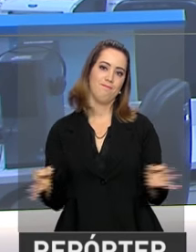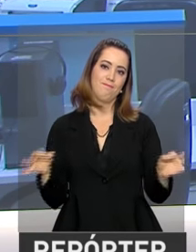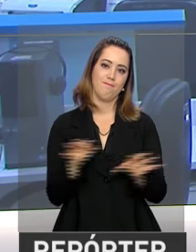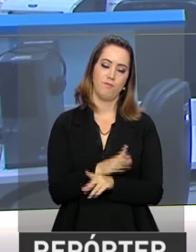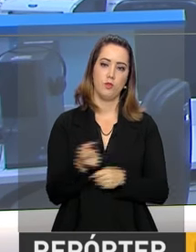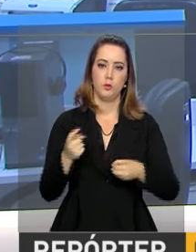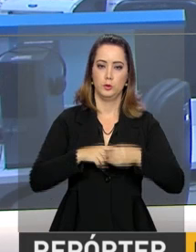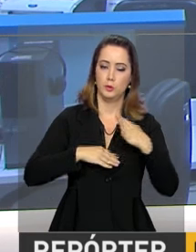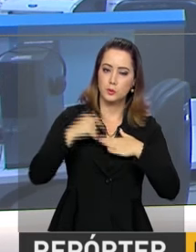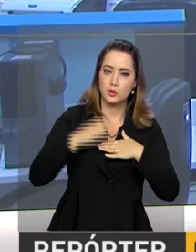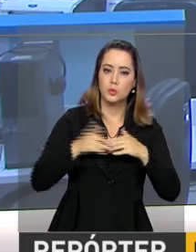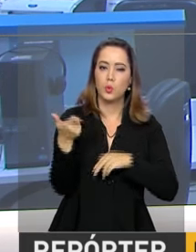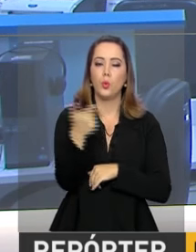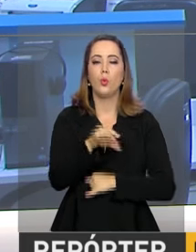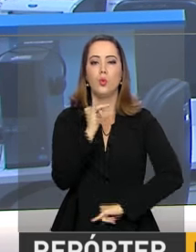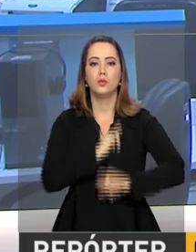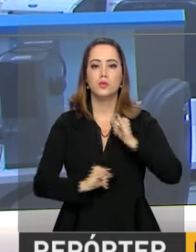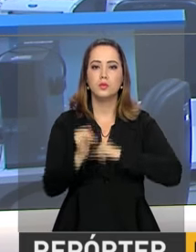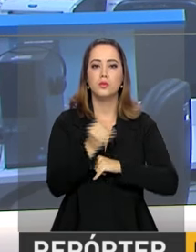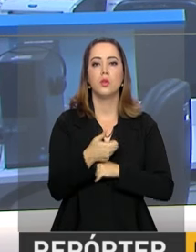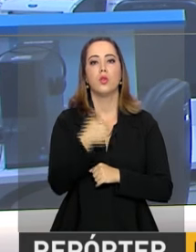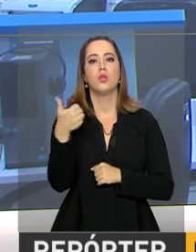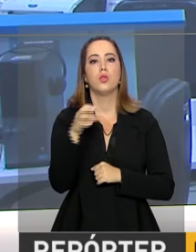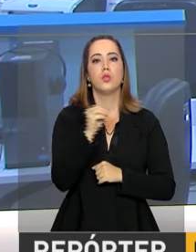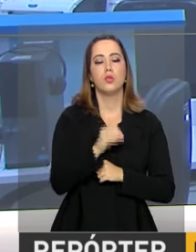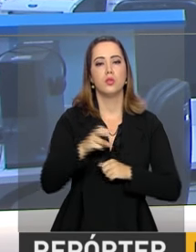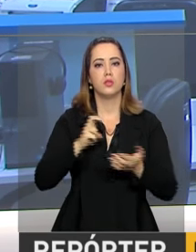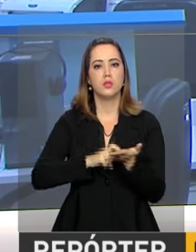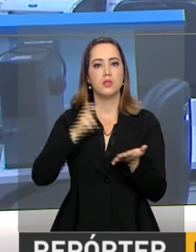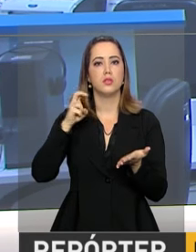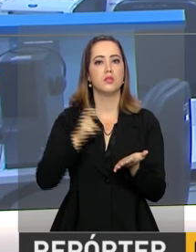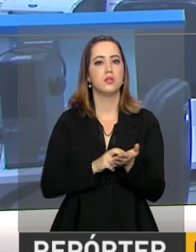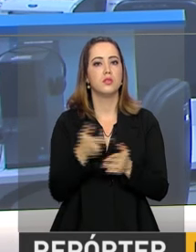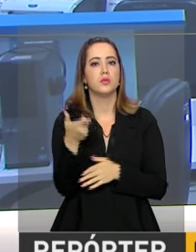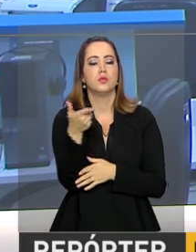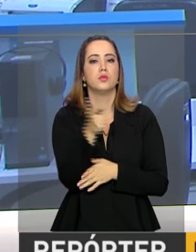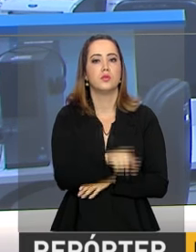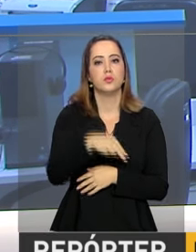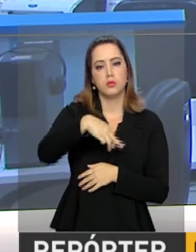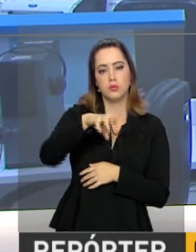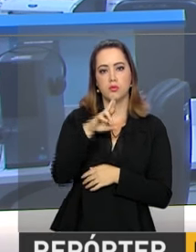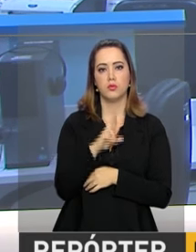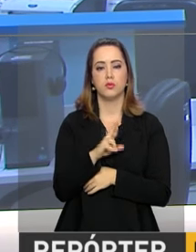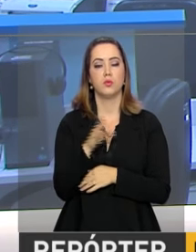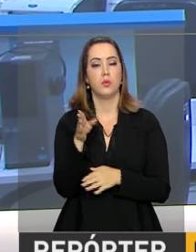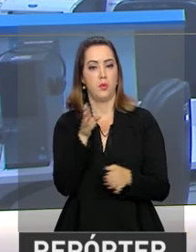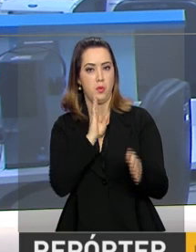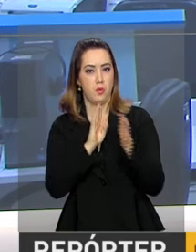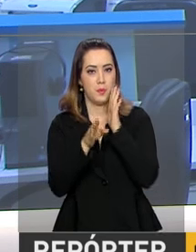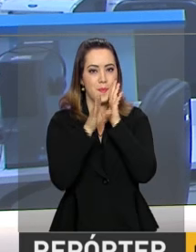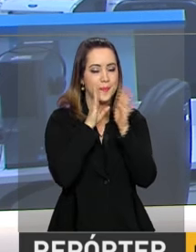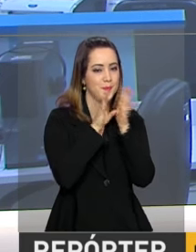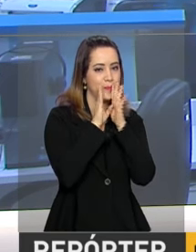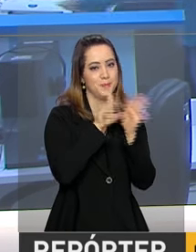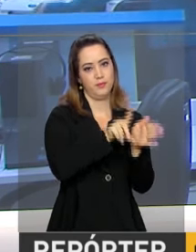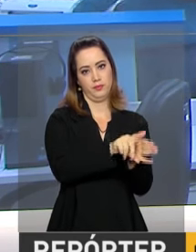a qualquer momento com outras informações ou às 10 da manhã na próxima edição do Repórter NBR. Acompanhe também as